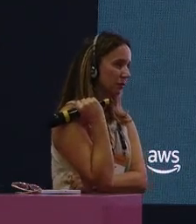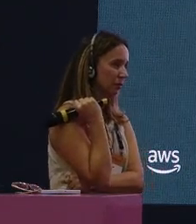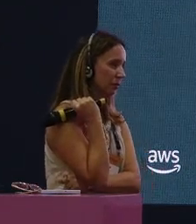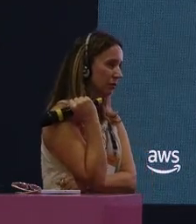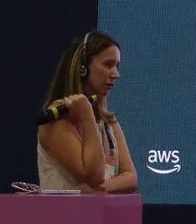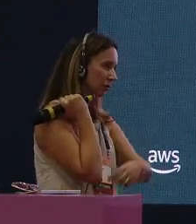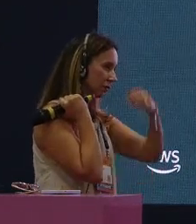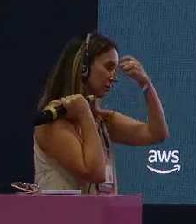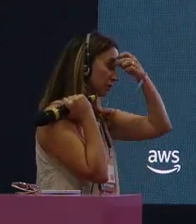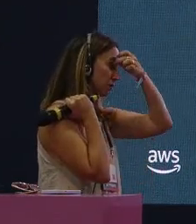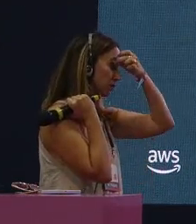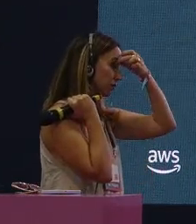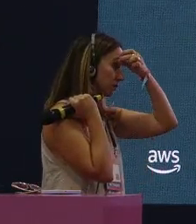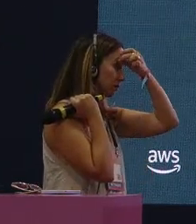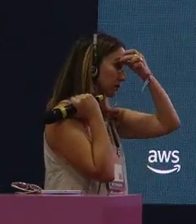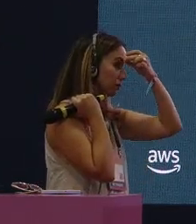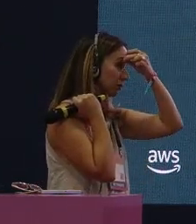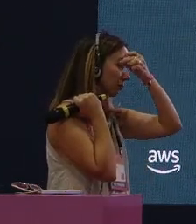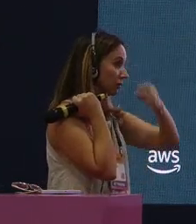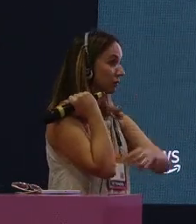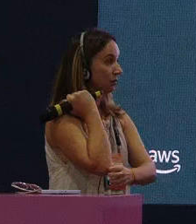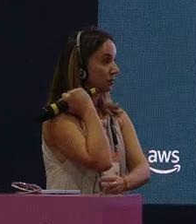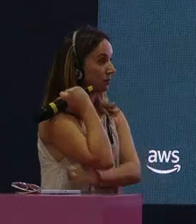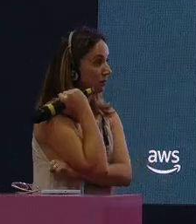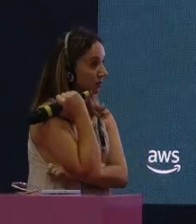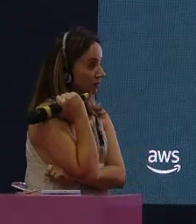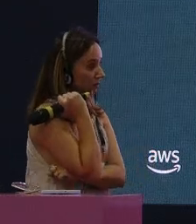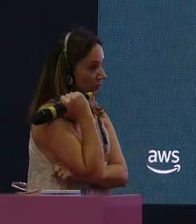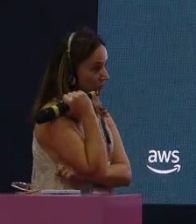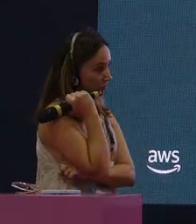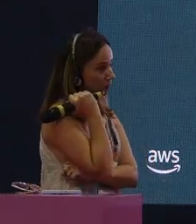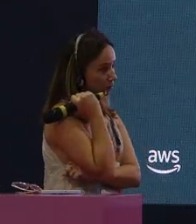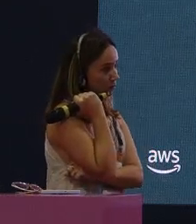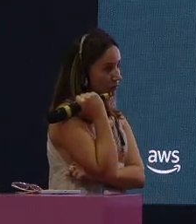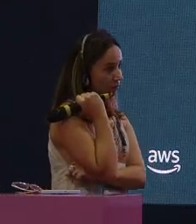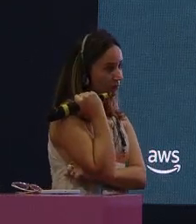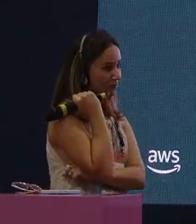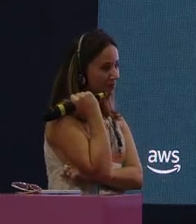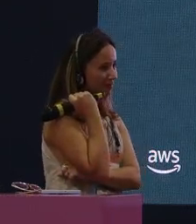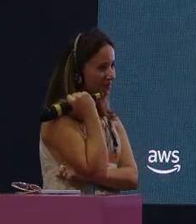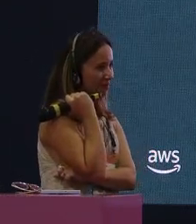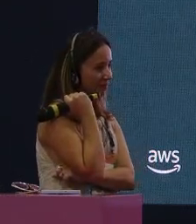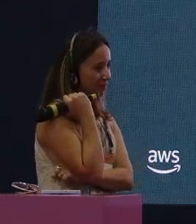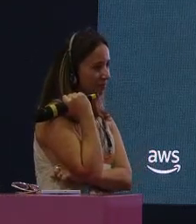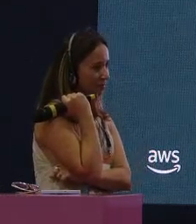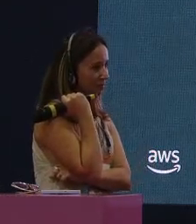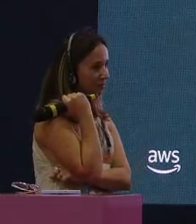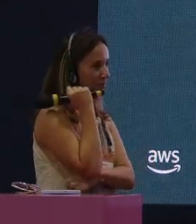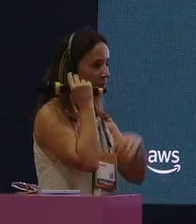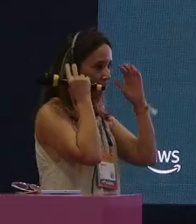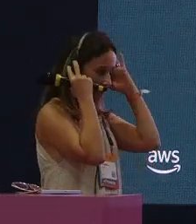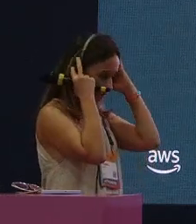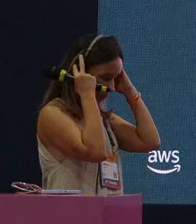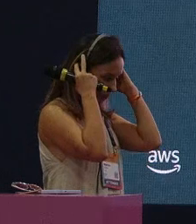analisou algumas ferramentas, até para desenvolver em casa mesmo, e a gente, por sorte, ou por tão antenada a AWS